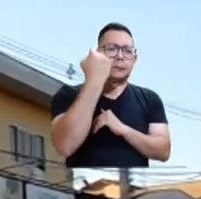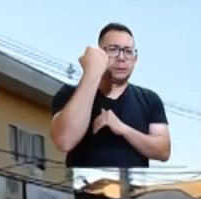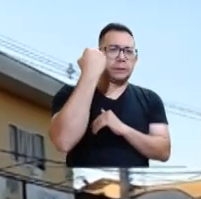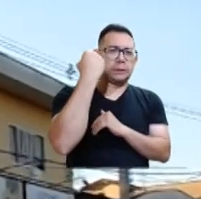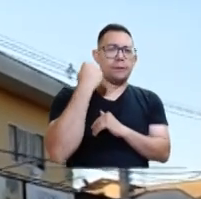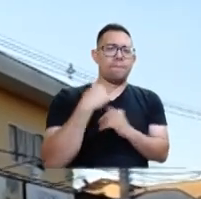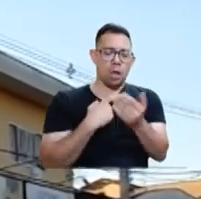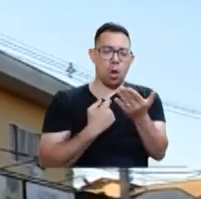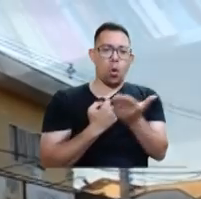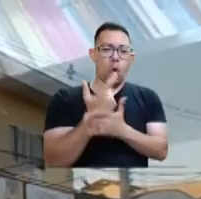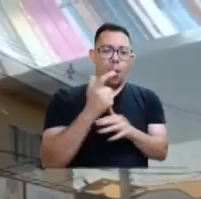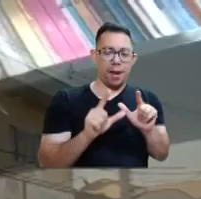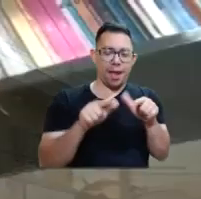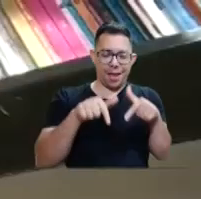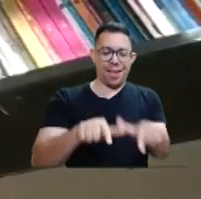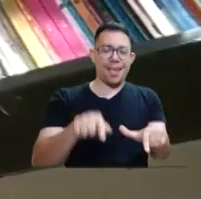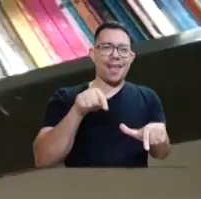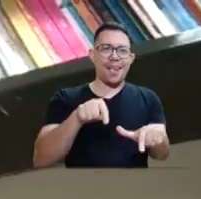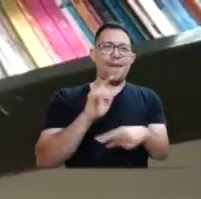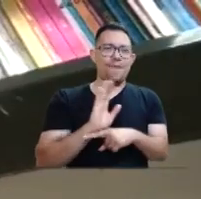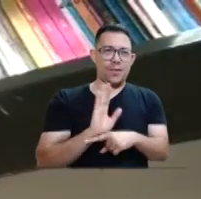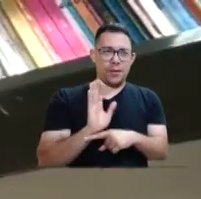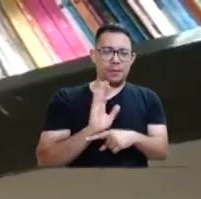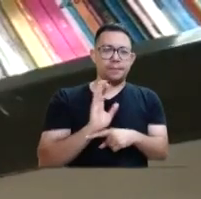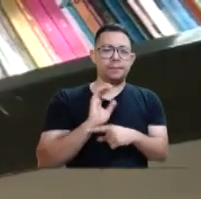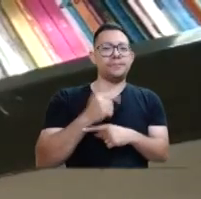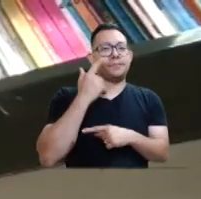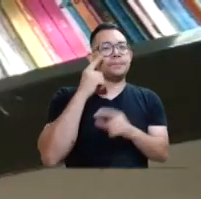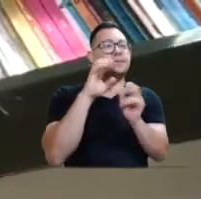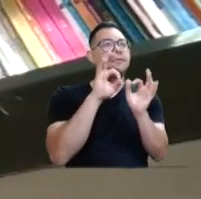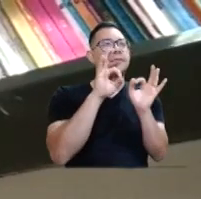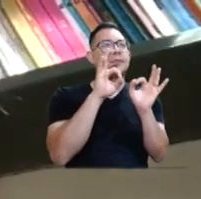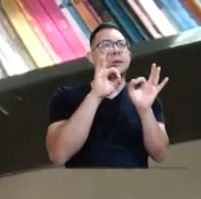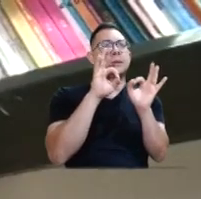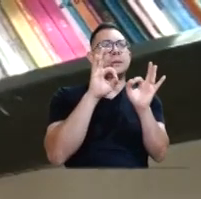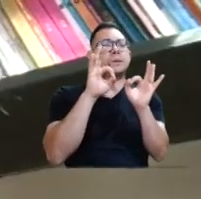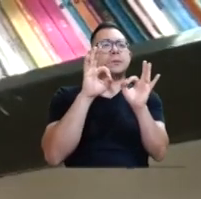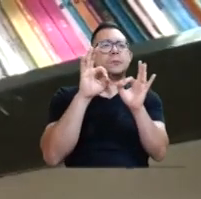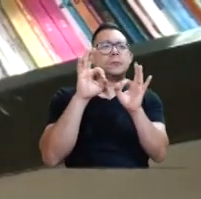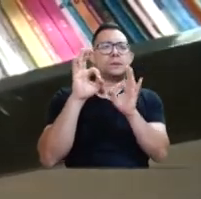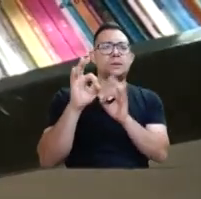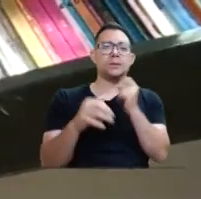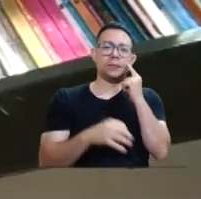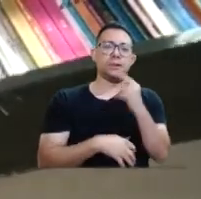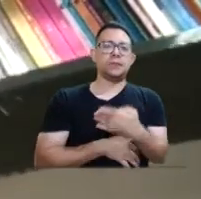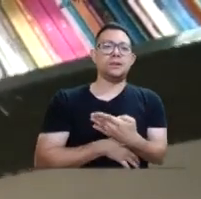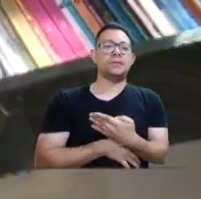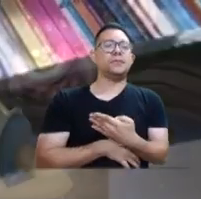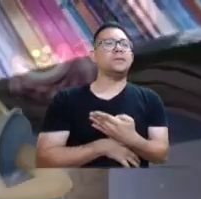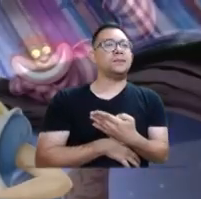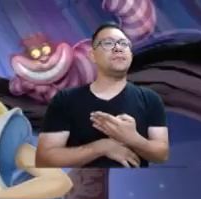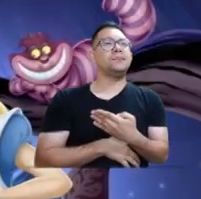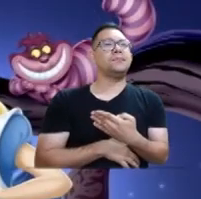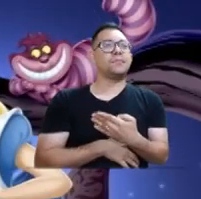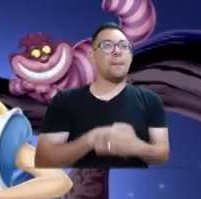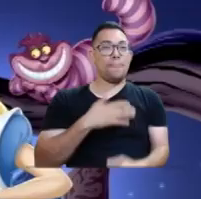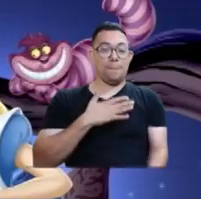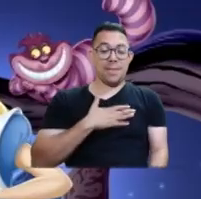na década de 90, quando eu comprei meu primeiro videocassete e fui assistir a um filme, eu aluguei o quê? Alice no